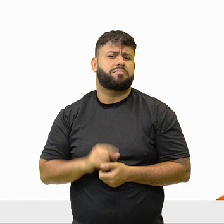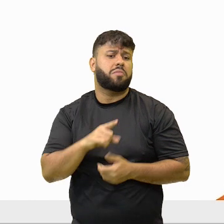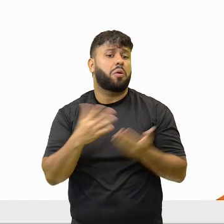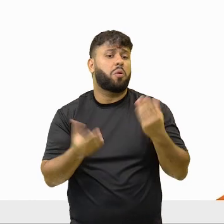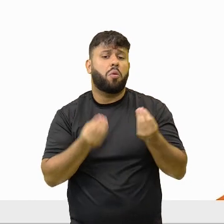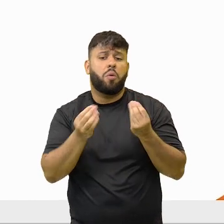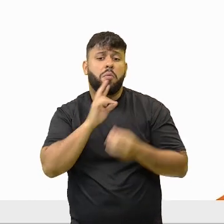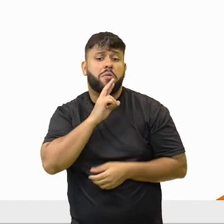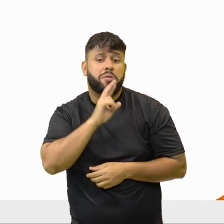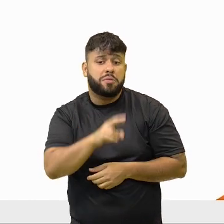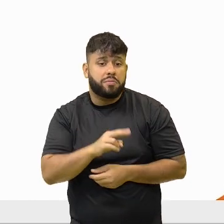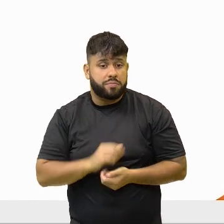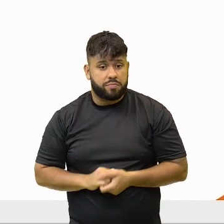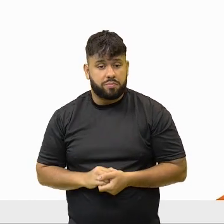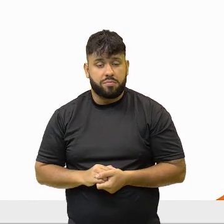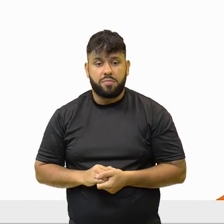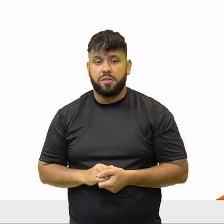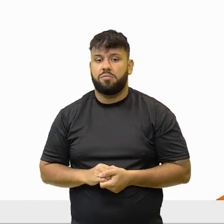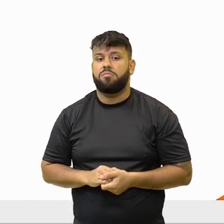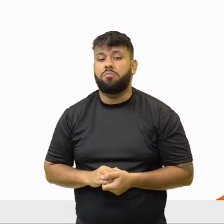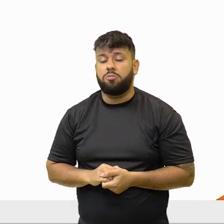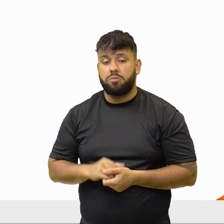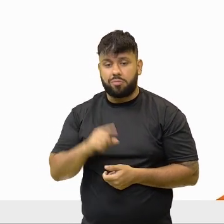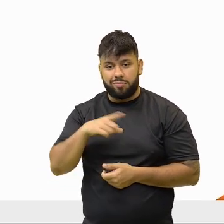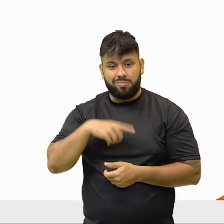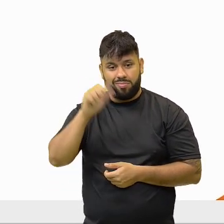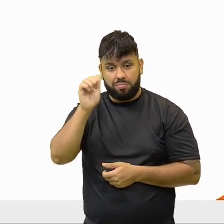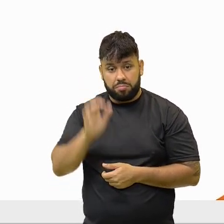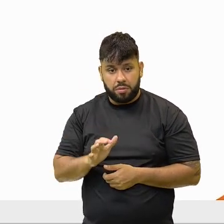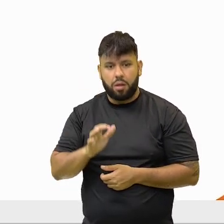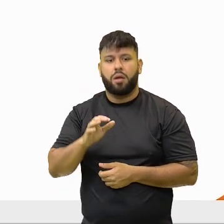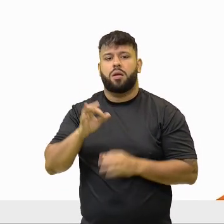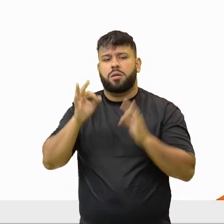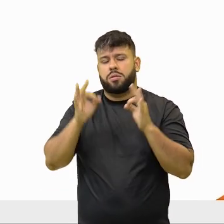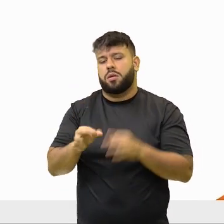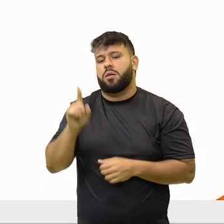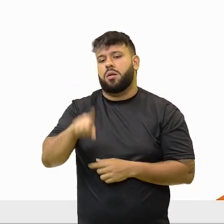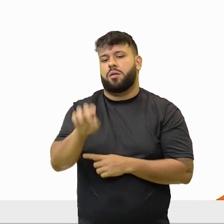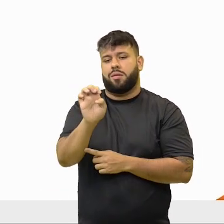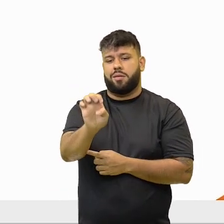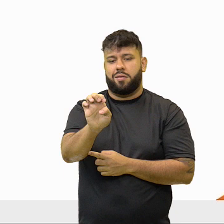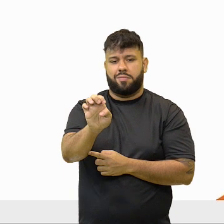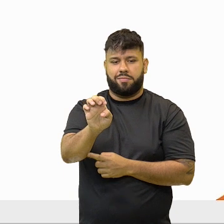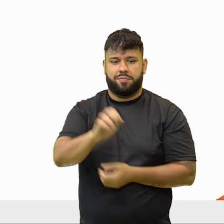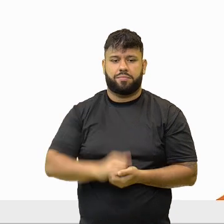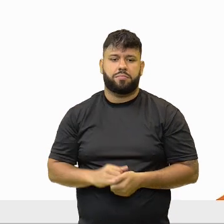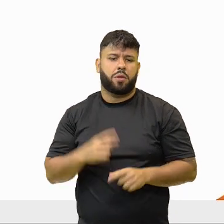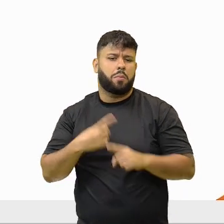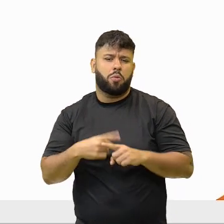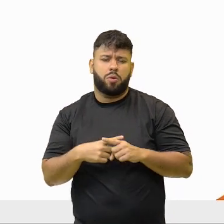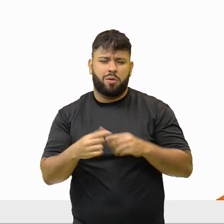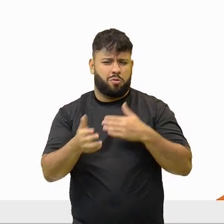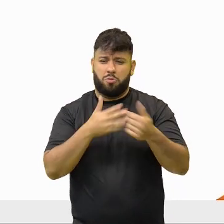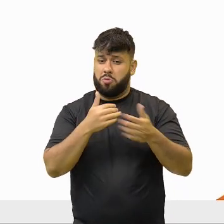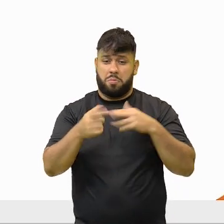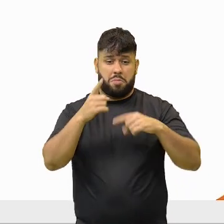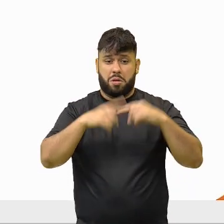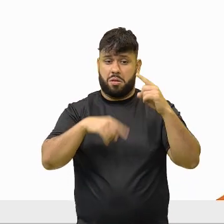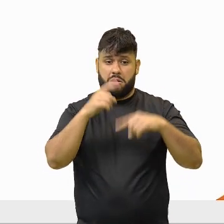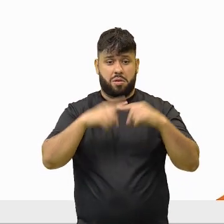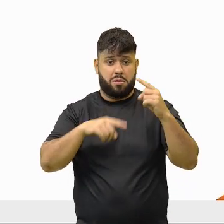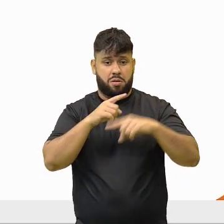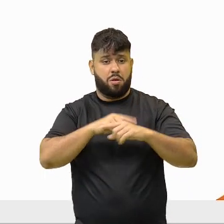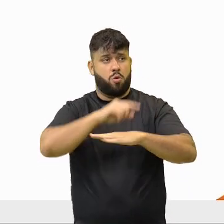alternativa correta? A partir das alternativas que nós temos, a correta é a letra E. O que diz a letra E? Toda a carga elétrica recebida por meio